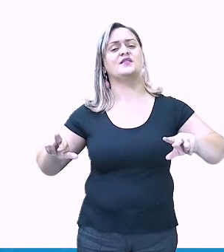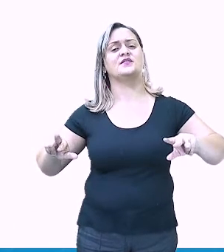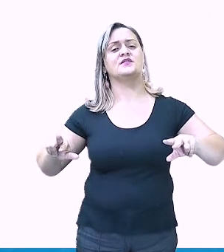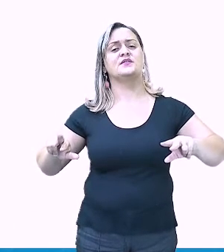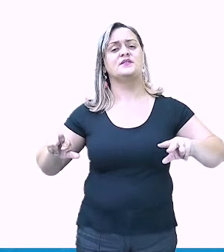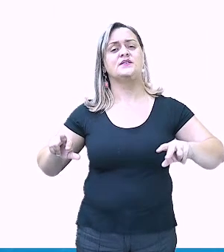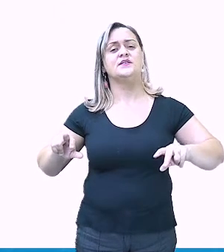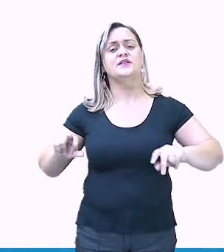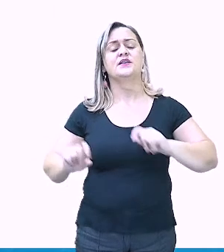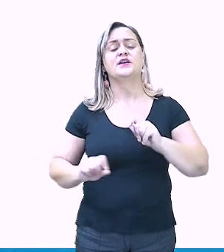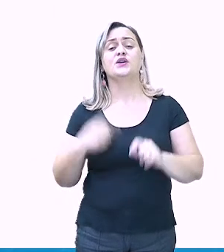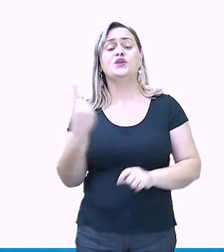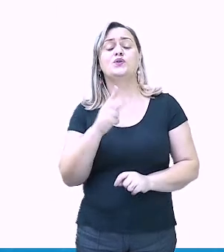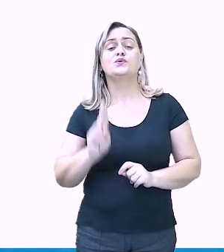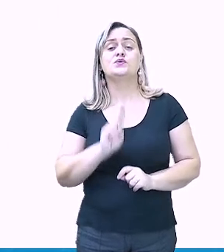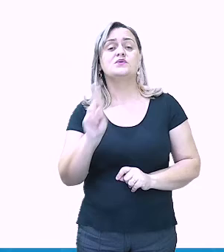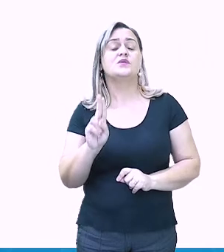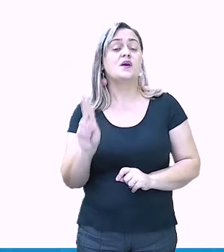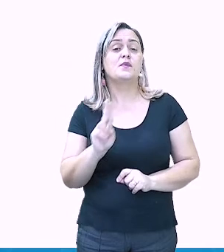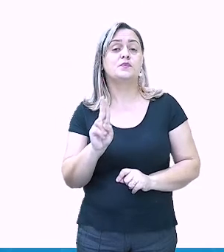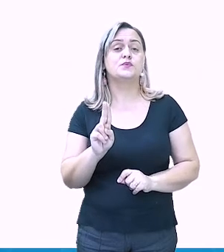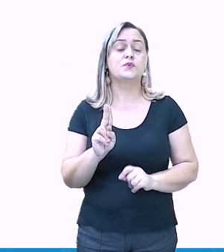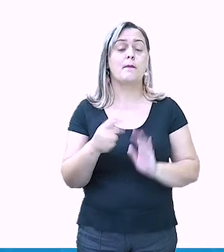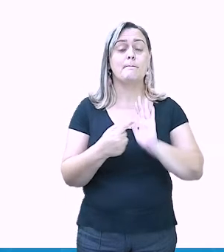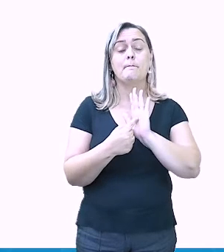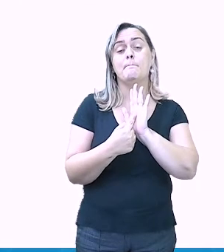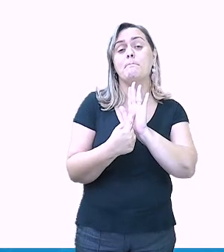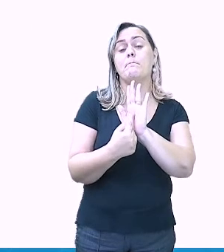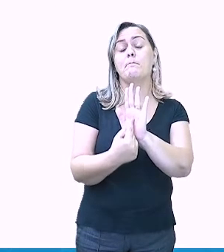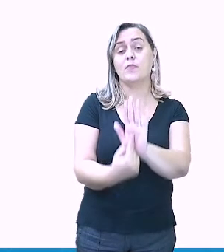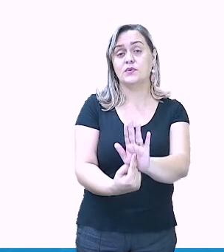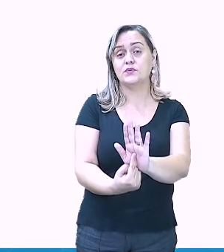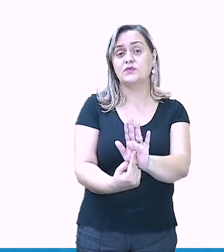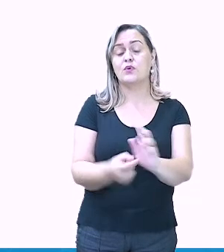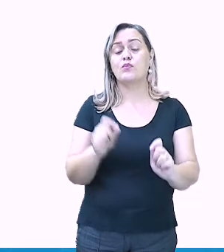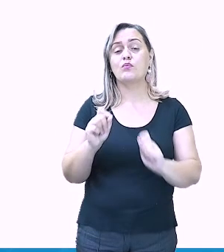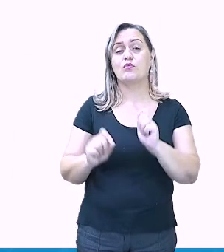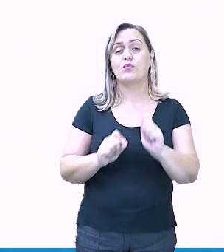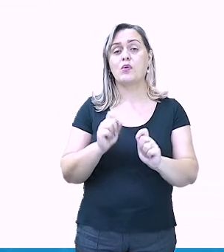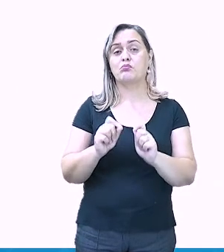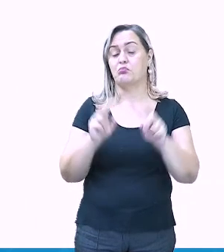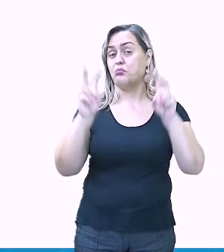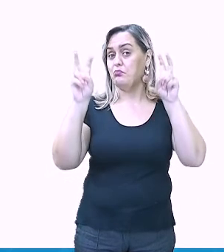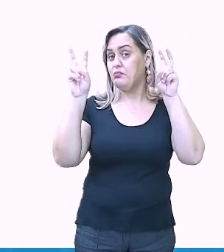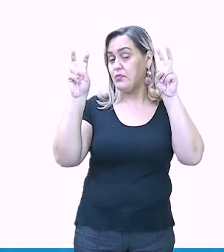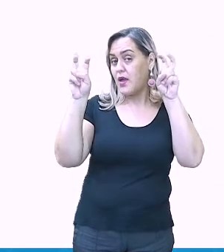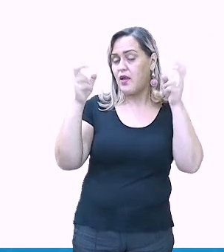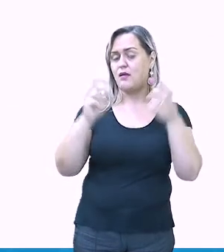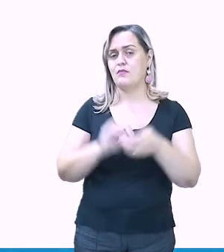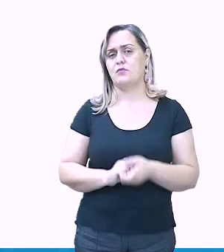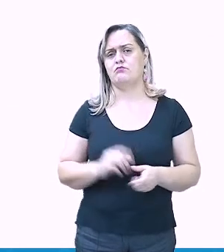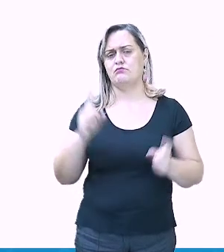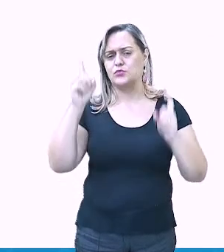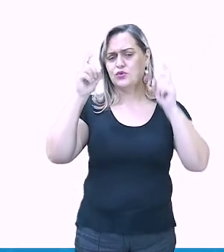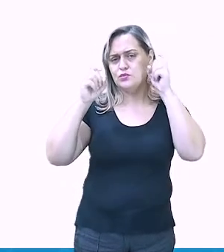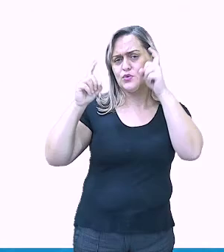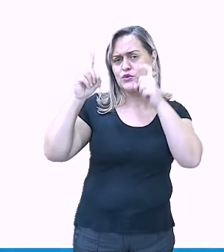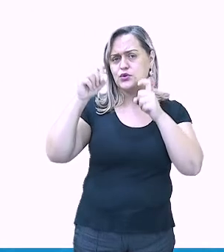vão indicar todo um tema aí, né? Que está sendo tratado no